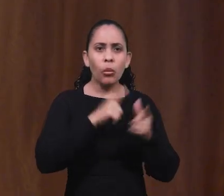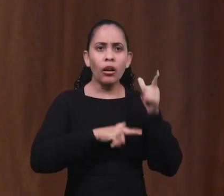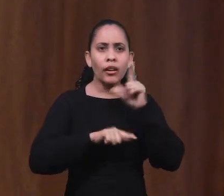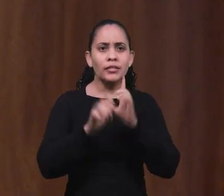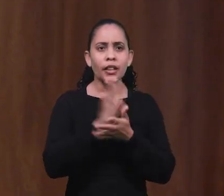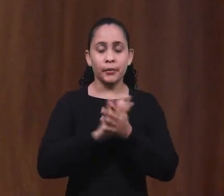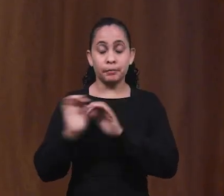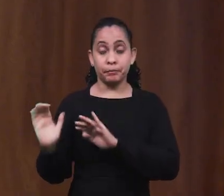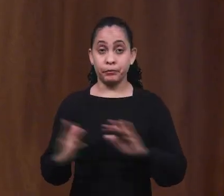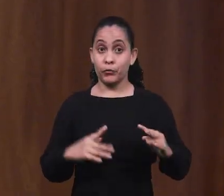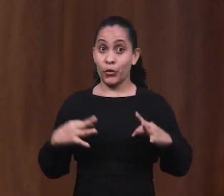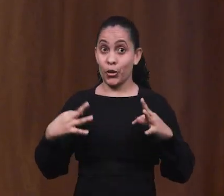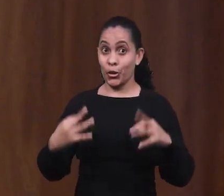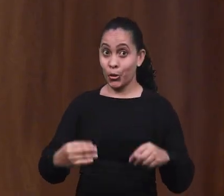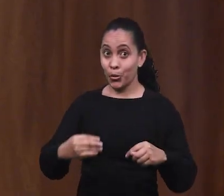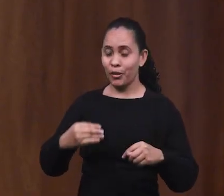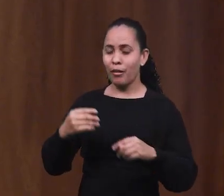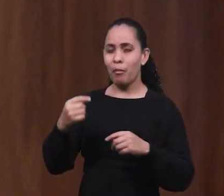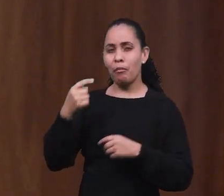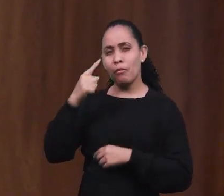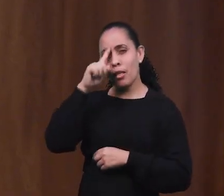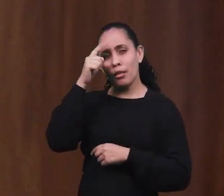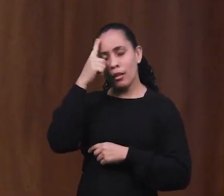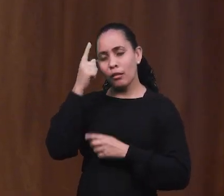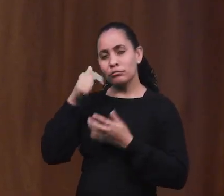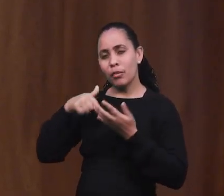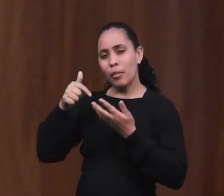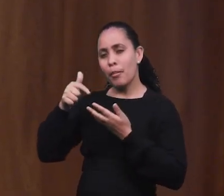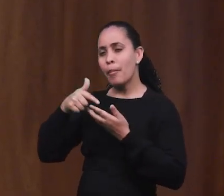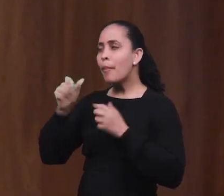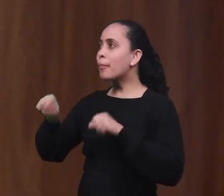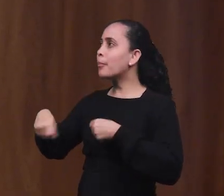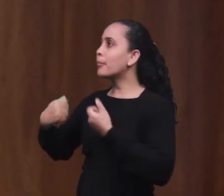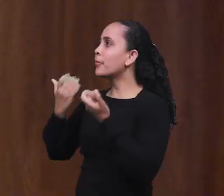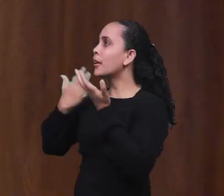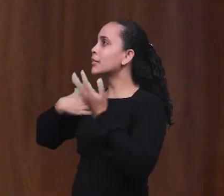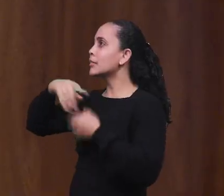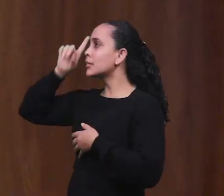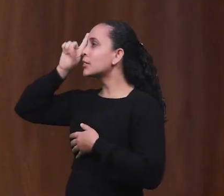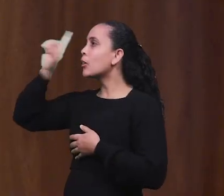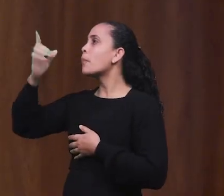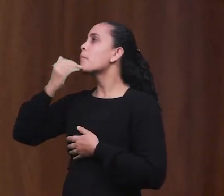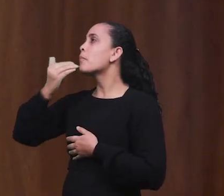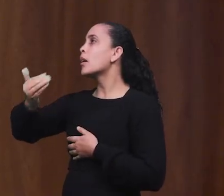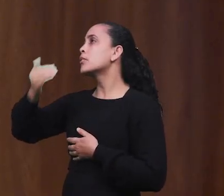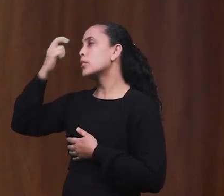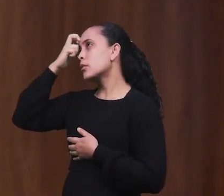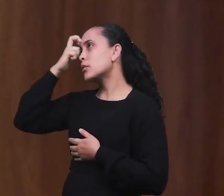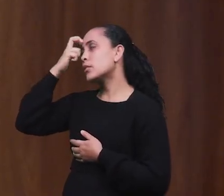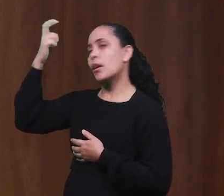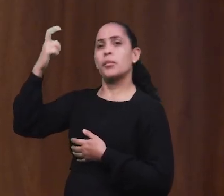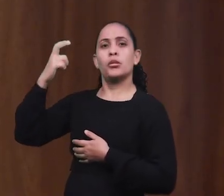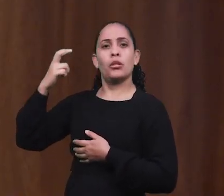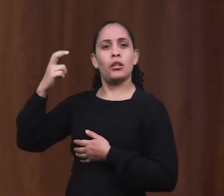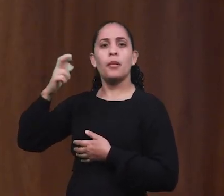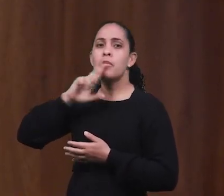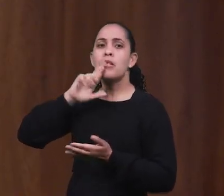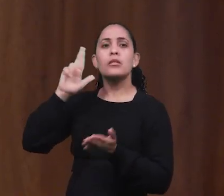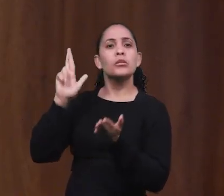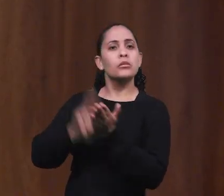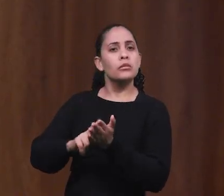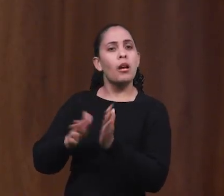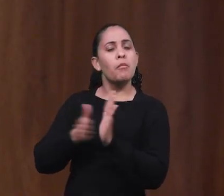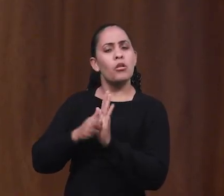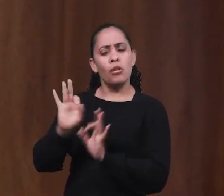seus planos, todas as suas ideias diante do Senhor. Busca no Senhor a sabedoria para você executar aquilo que